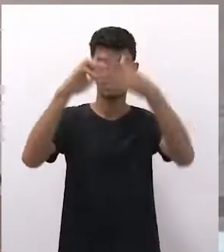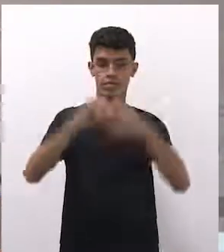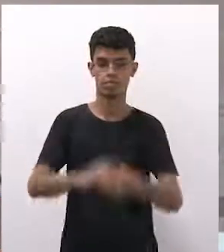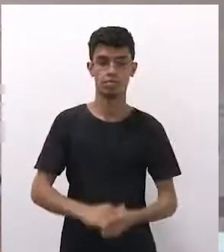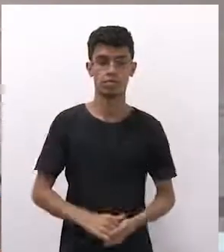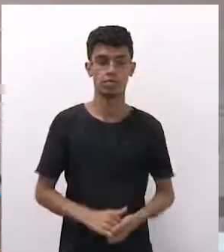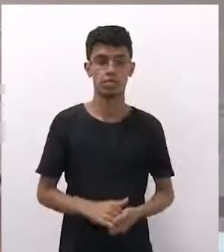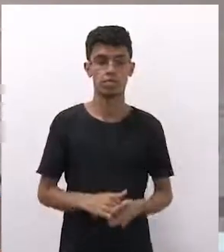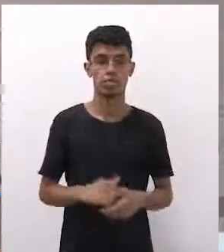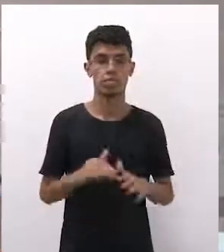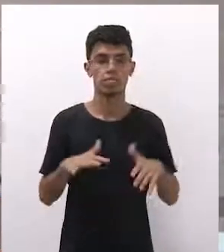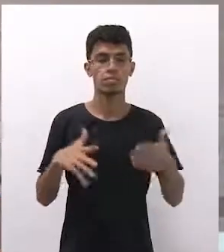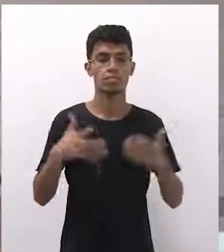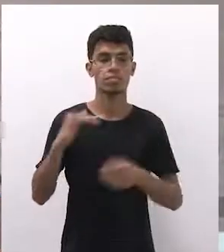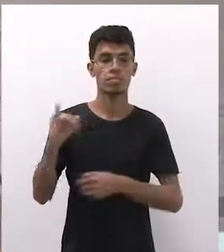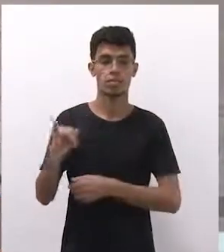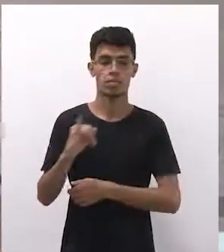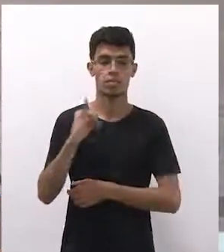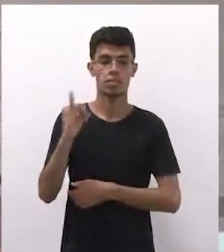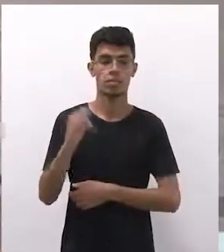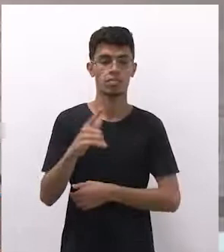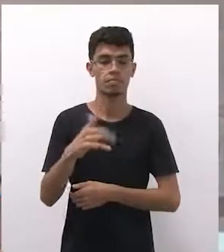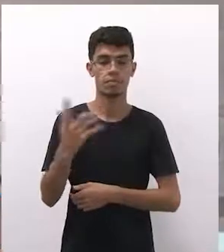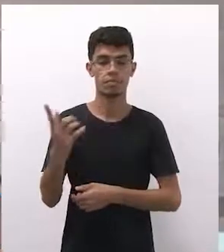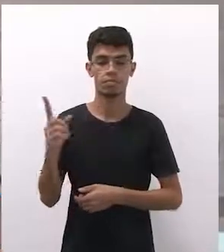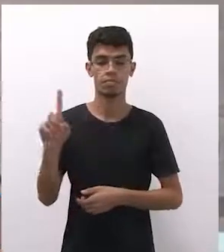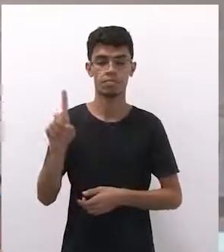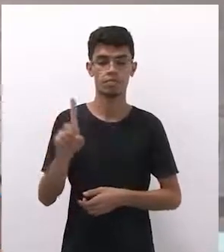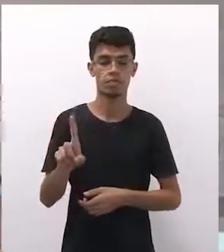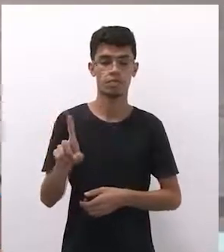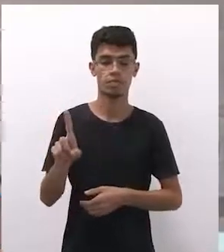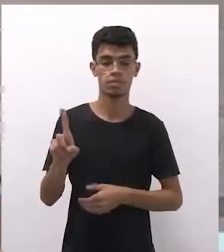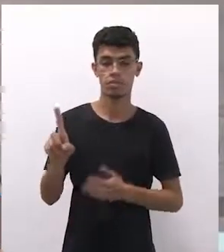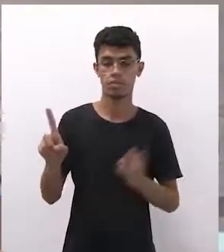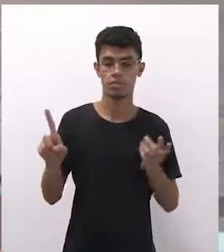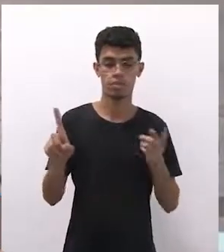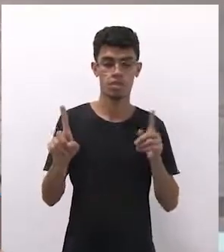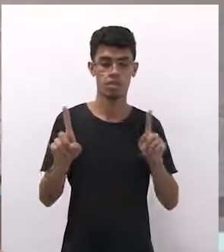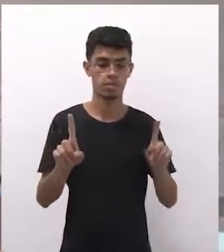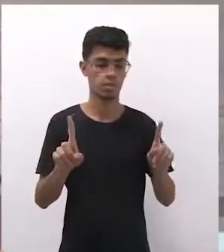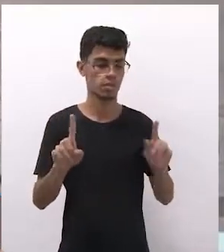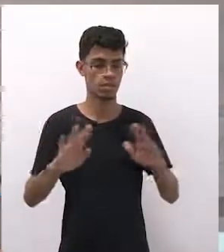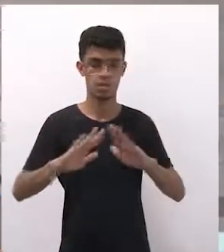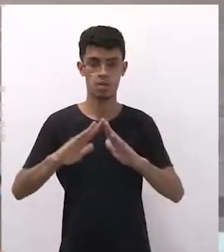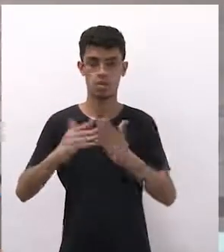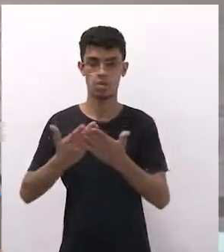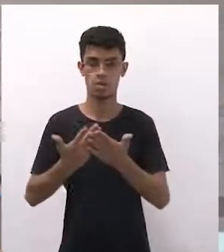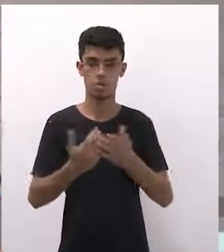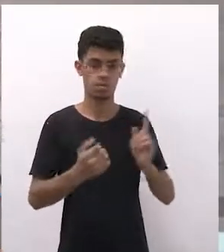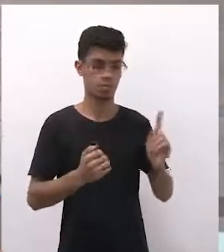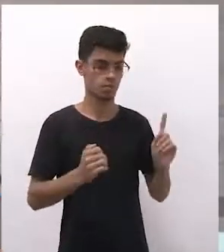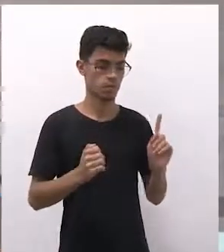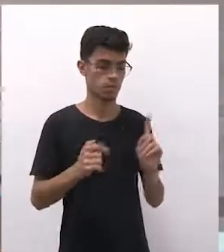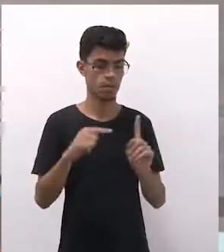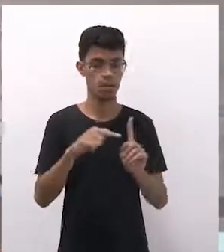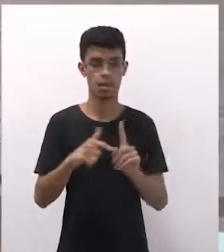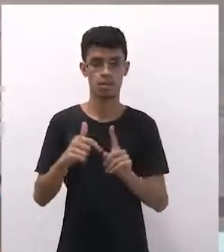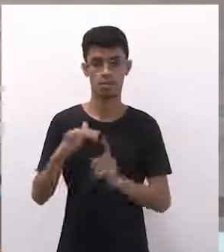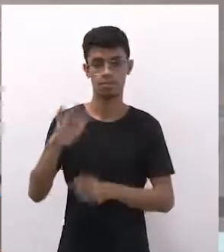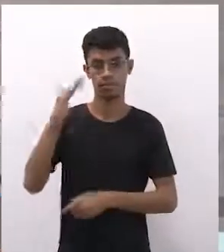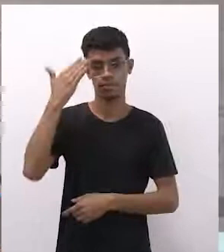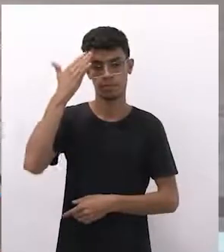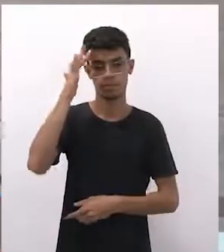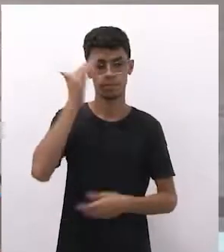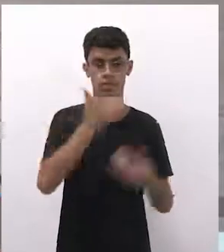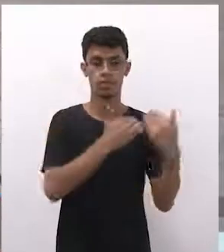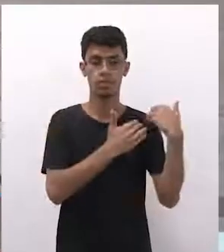pensar da importância também de se aproximar dessa realidade da criança, da escola ser esse lugar para ela se entender, né? Entender o seu